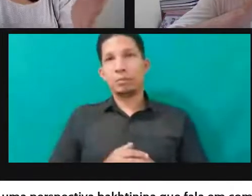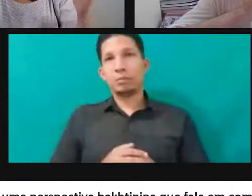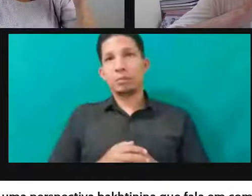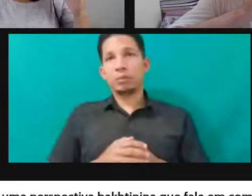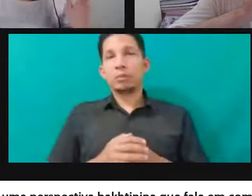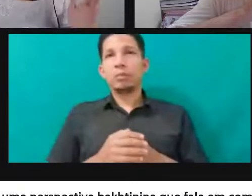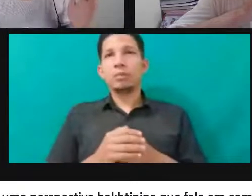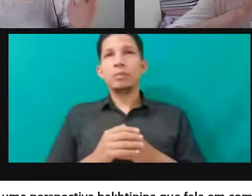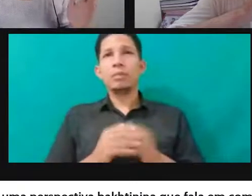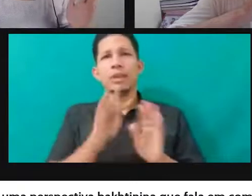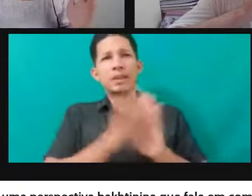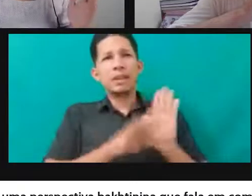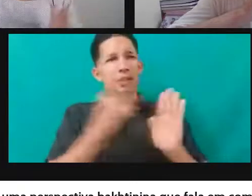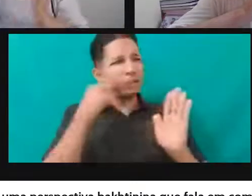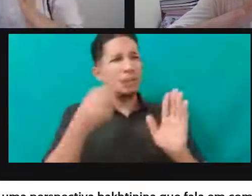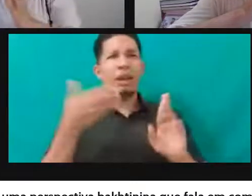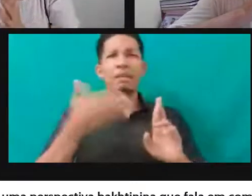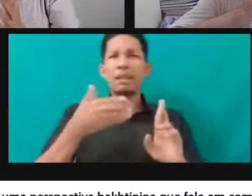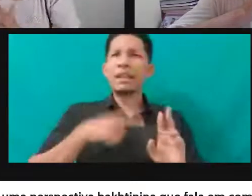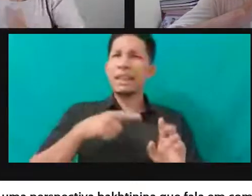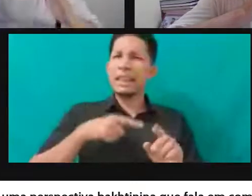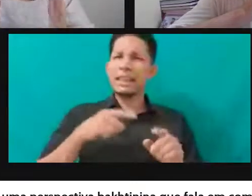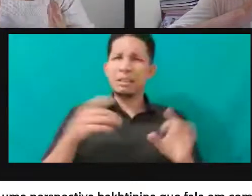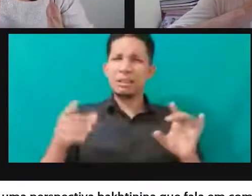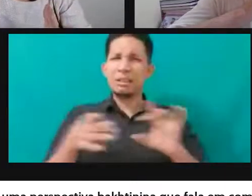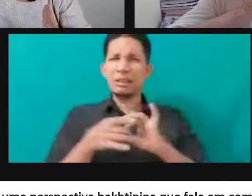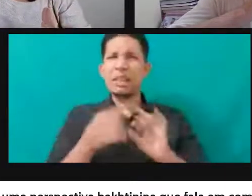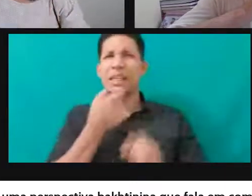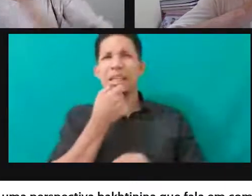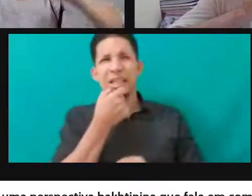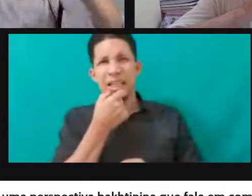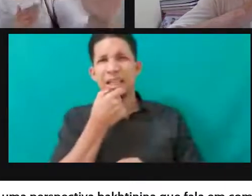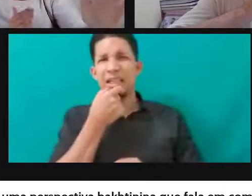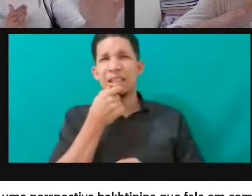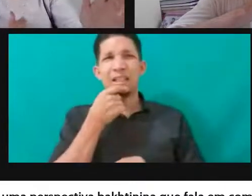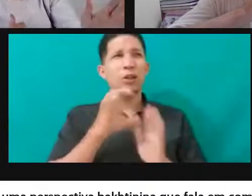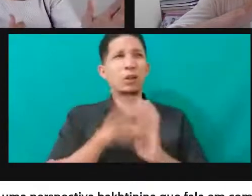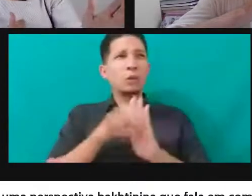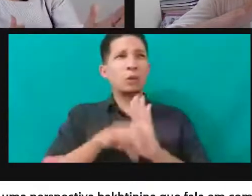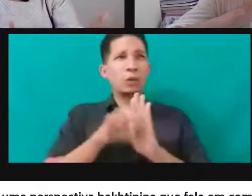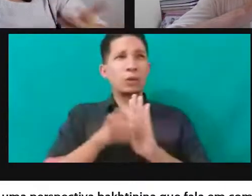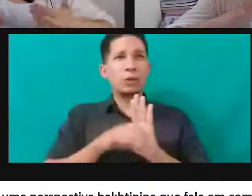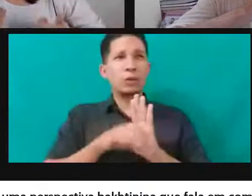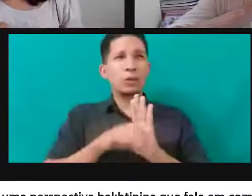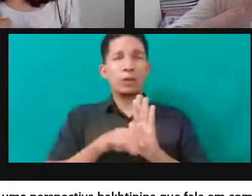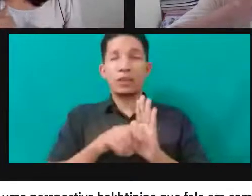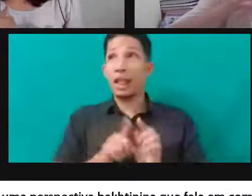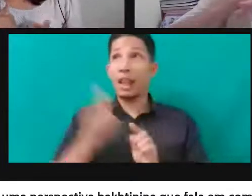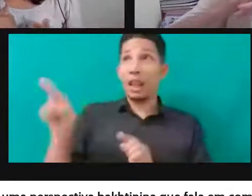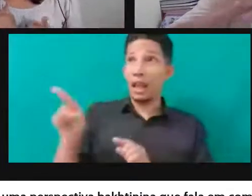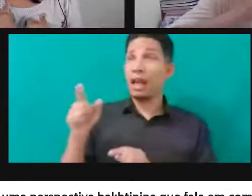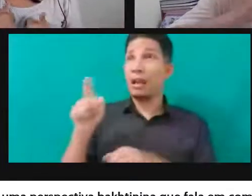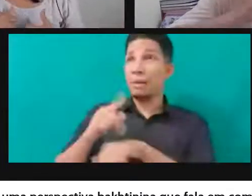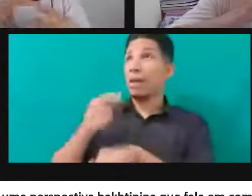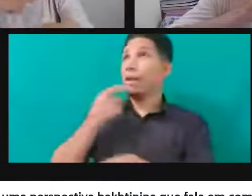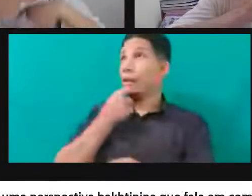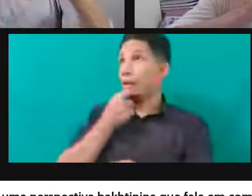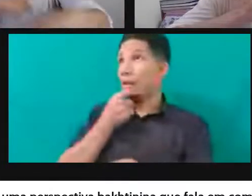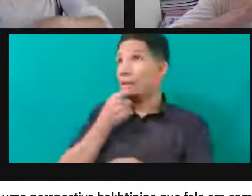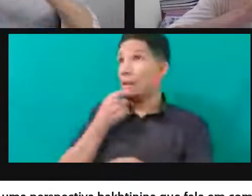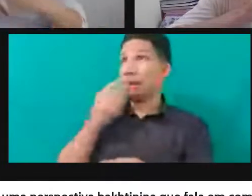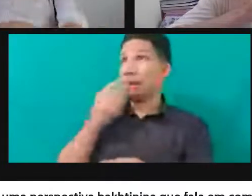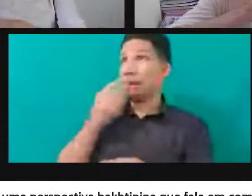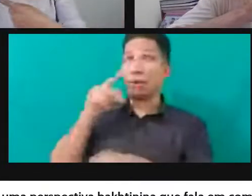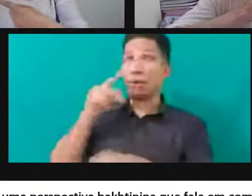se tinha referência ao cordão umbilical em inglês, do conceito do cara lá da Inglaterra, que ela trouxe ao autor na aula dela. Olha